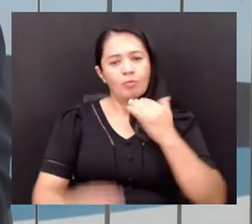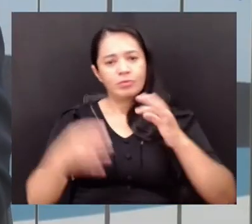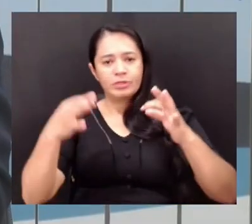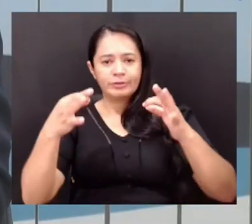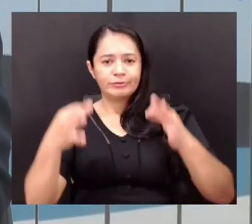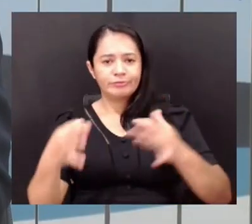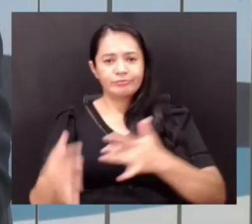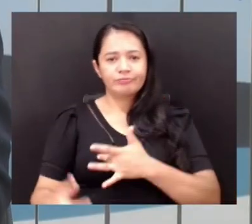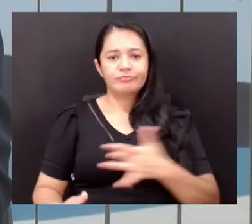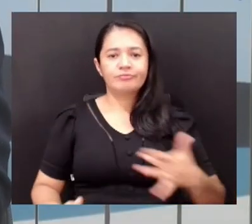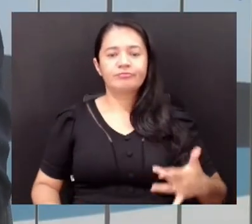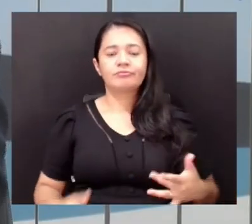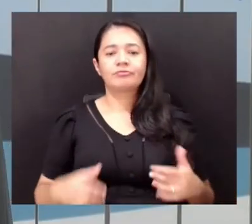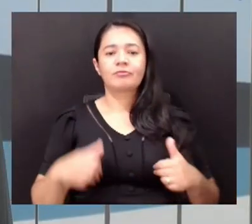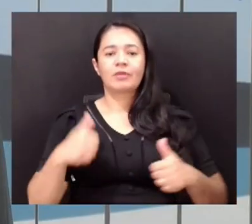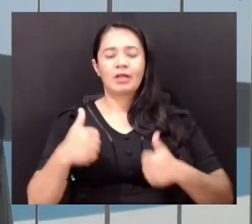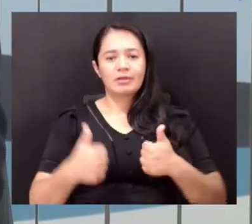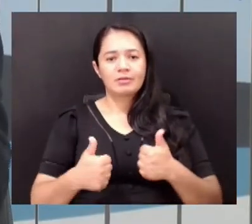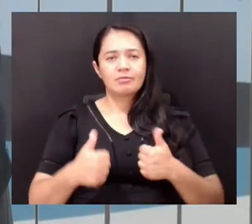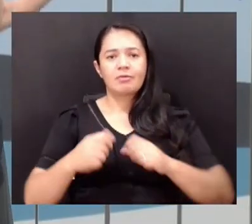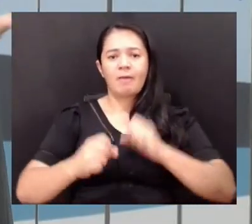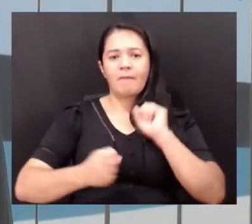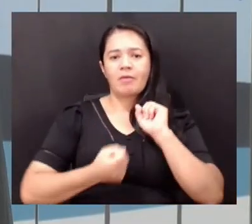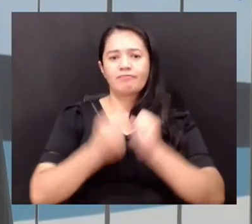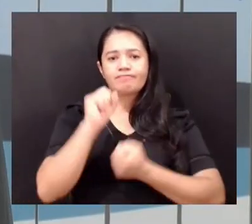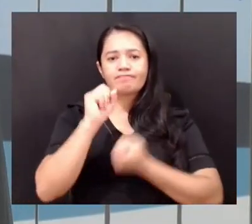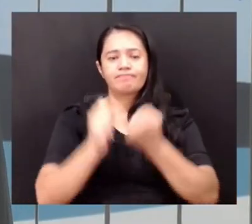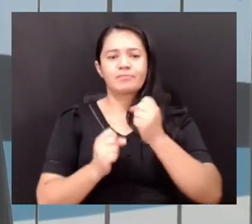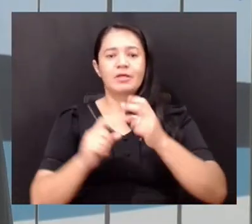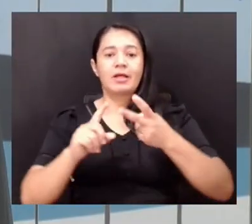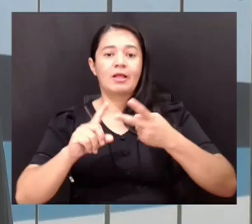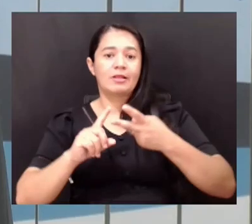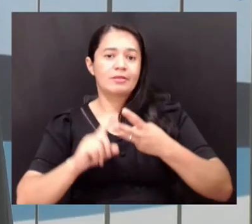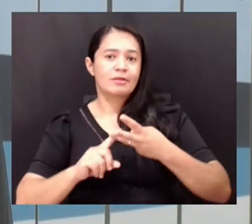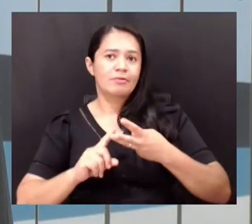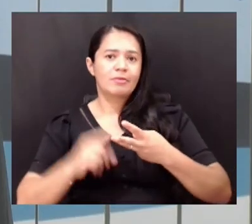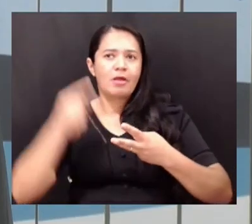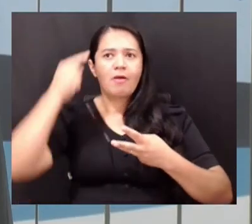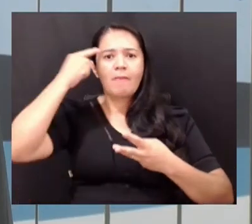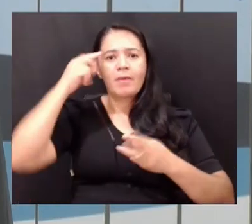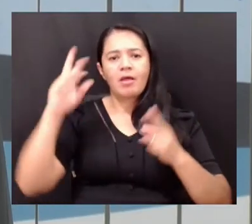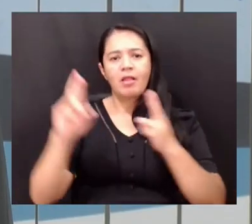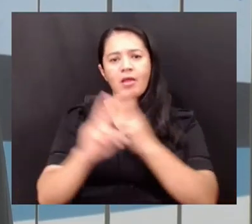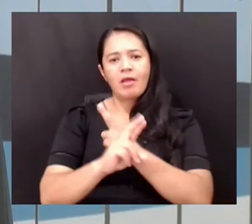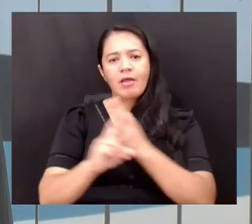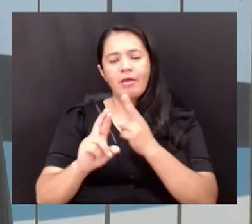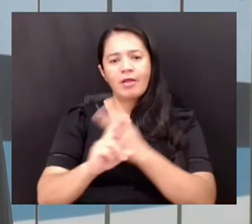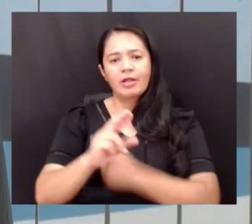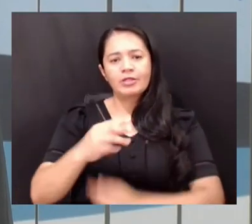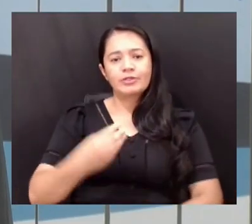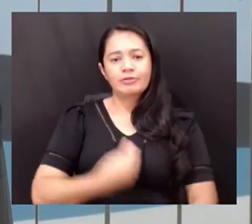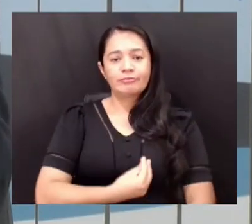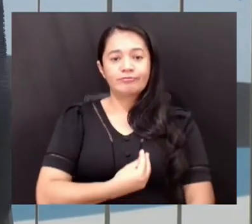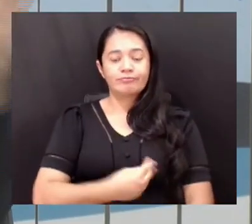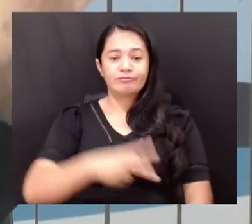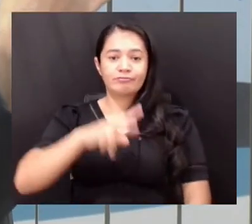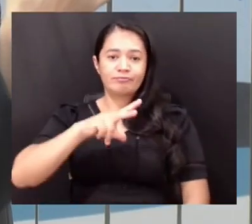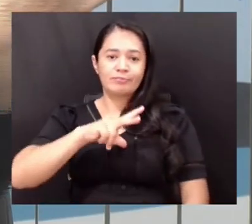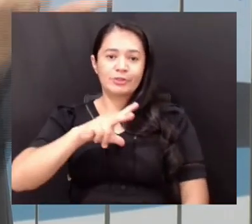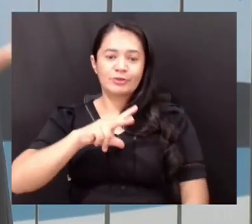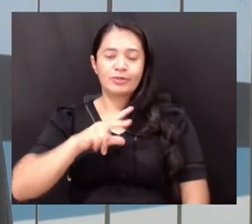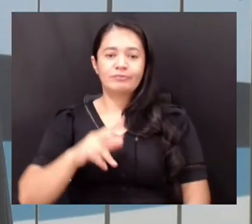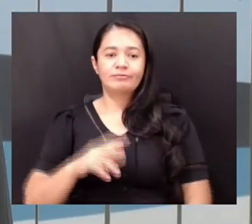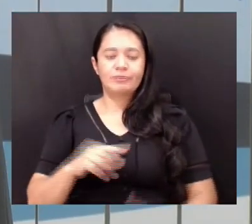em atividade física, pensar nas nossas relações pessoais e tudo isso pensando